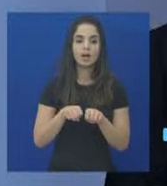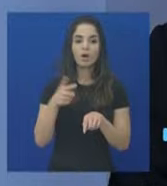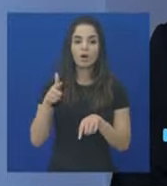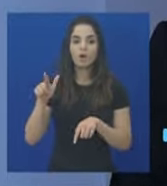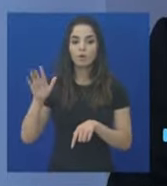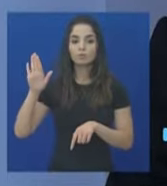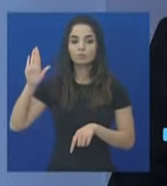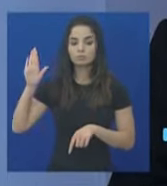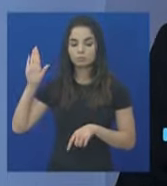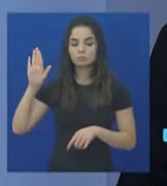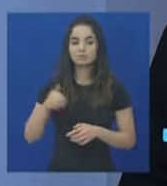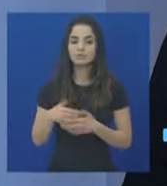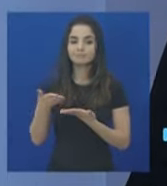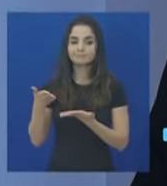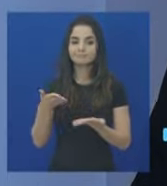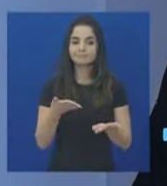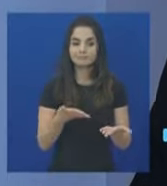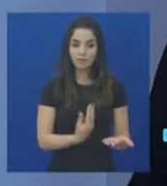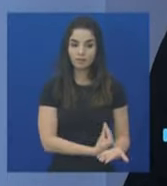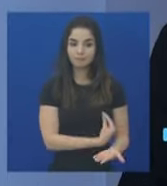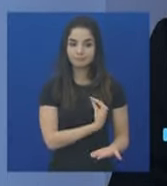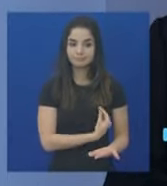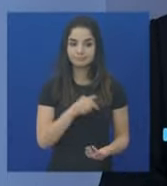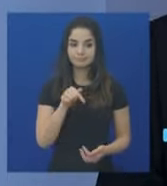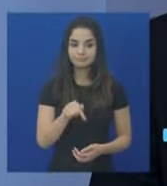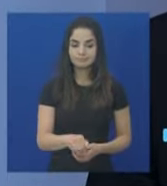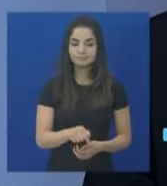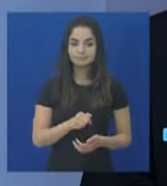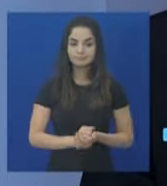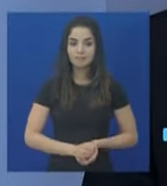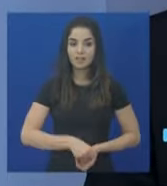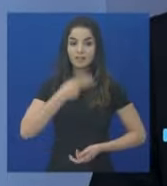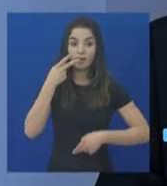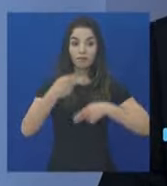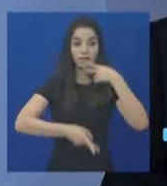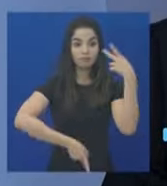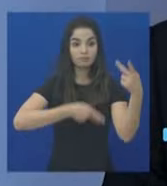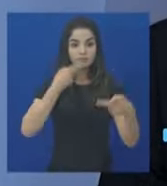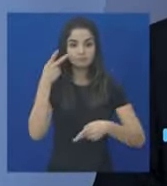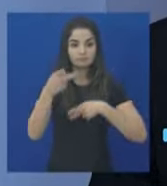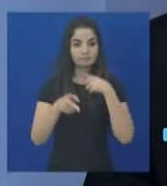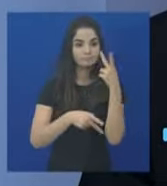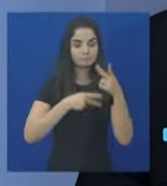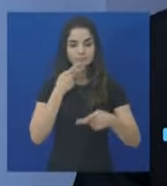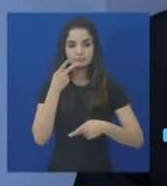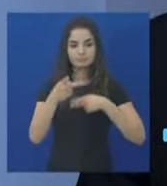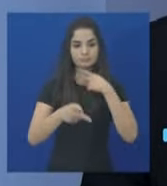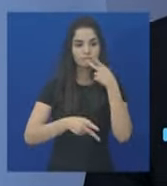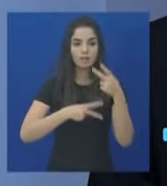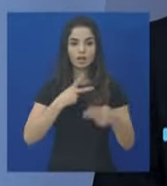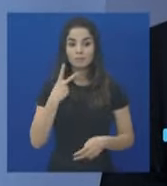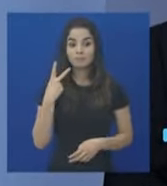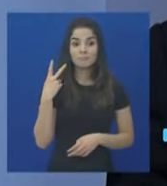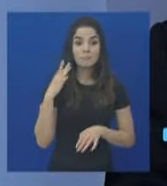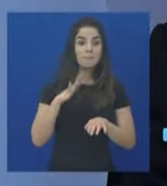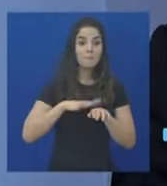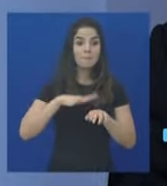anos vieram aqui para monopolizar o debate e estender, por mais duas décadas,